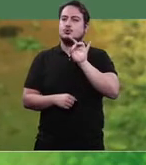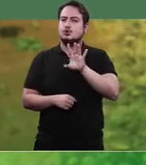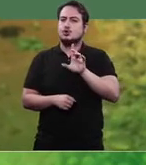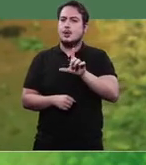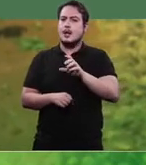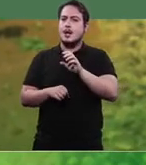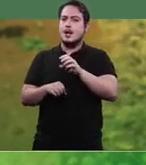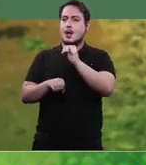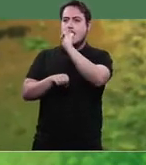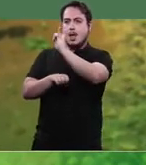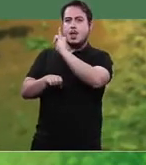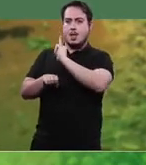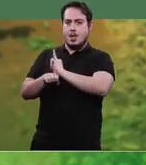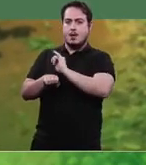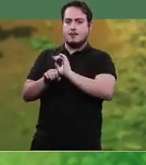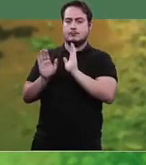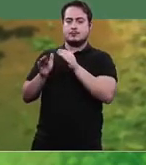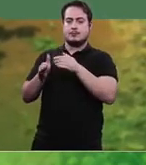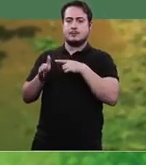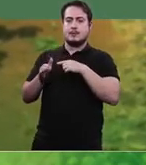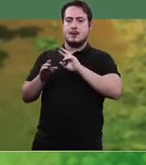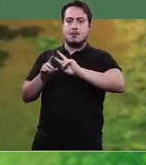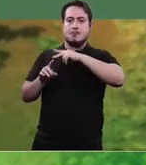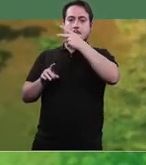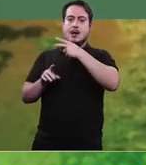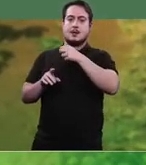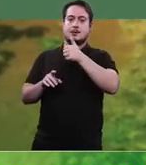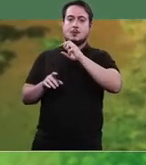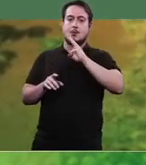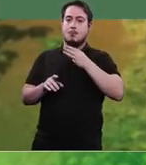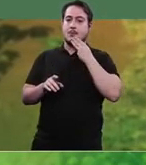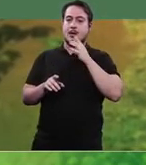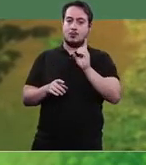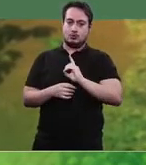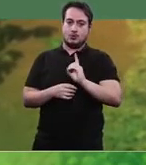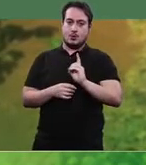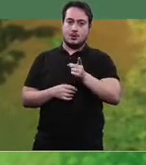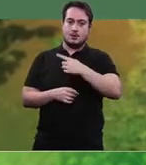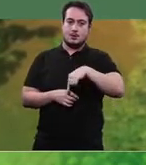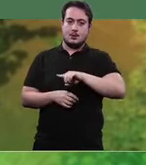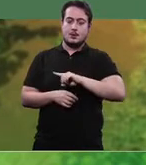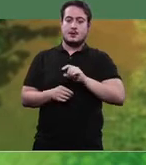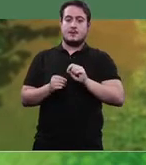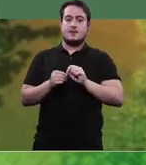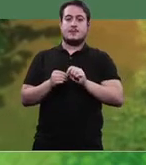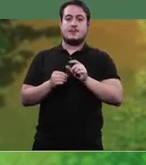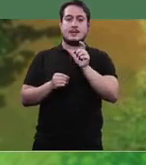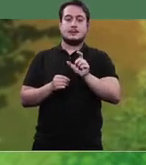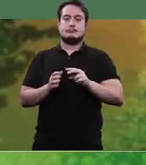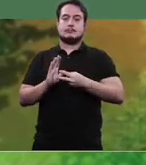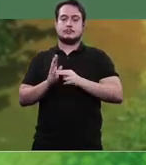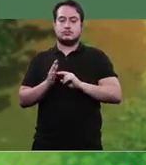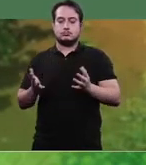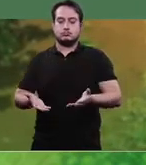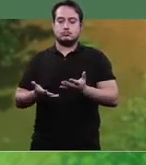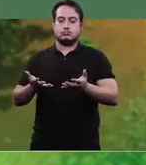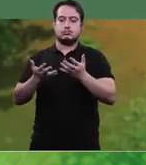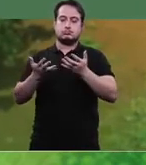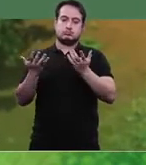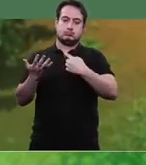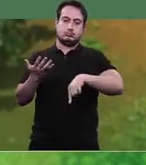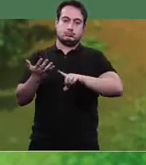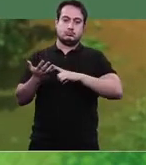onde a importação dos países-alvo superava US$ 1 milhão, que é onde faz sentido fazer esforços de promoção